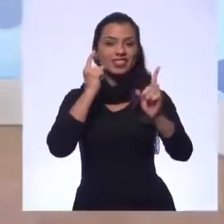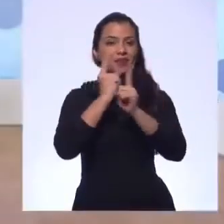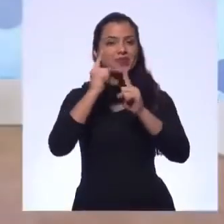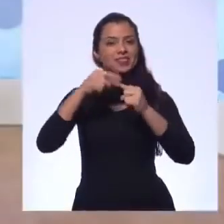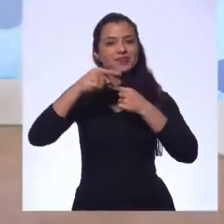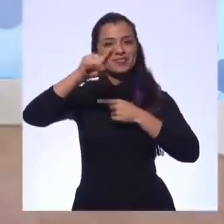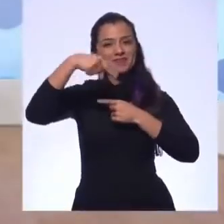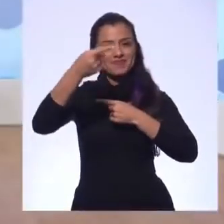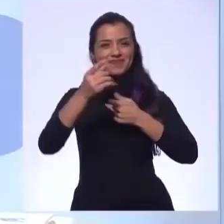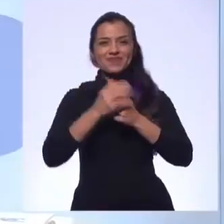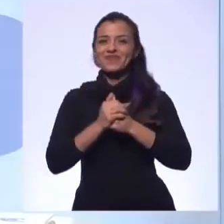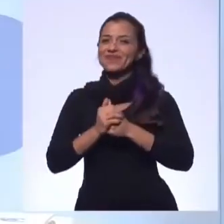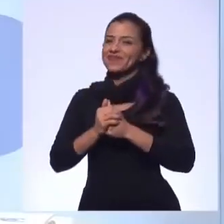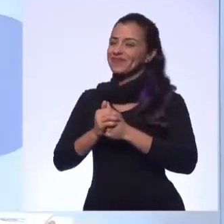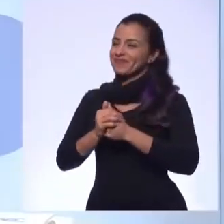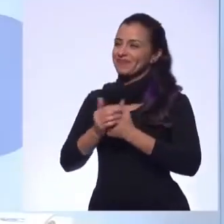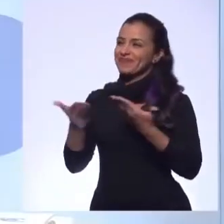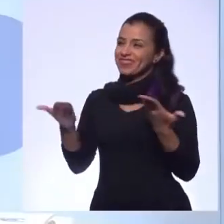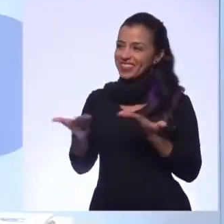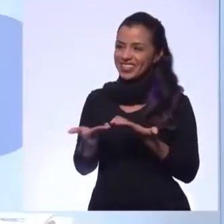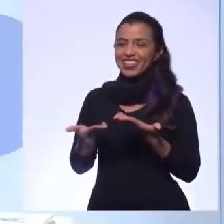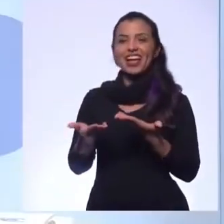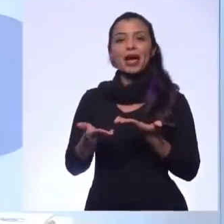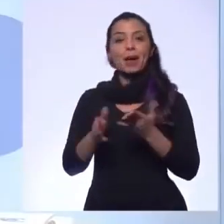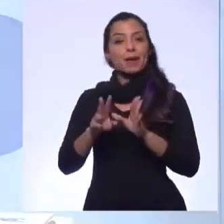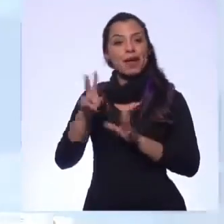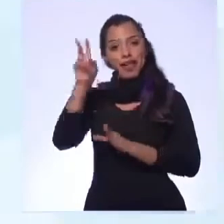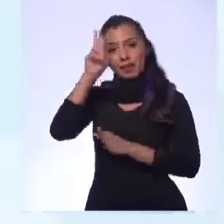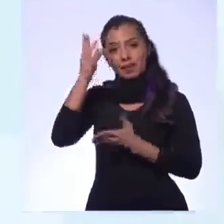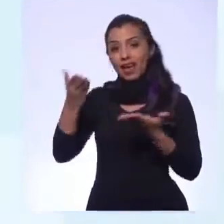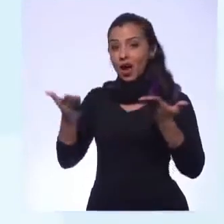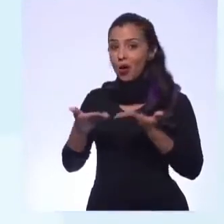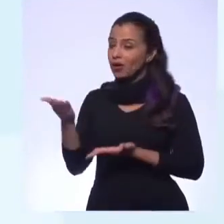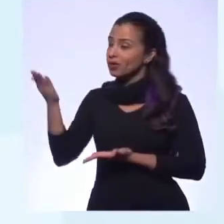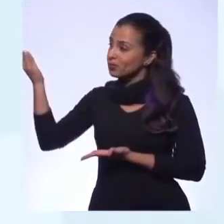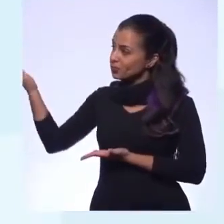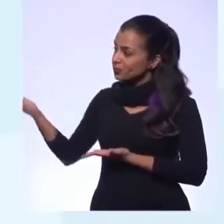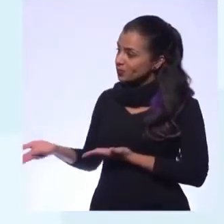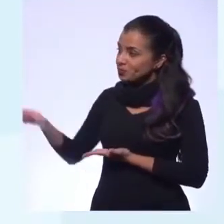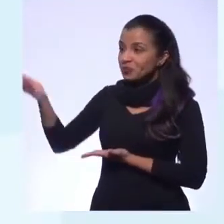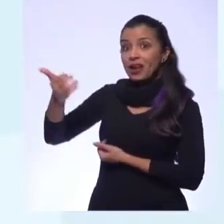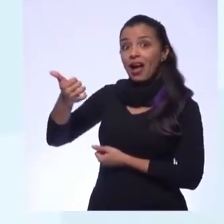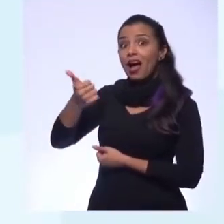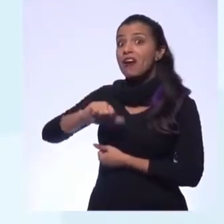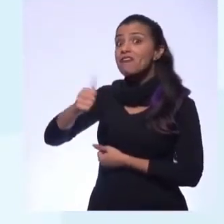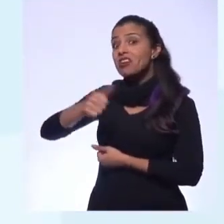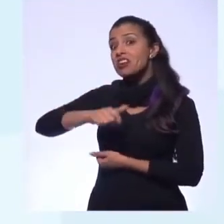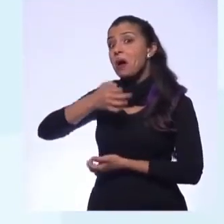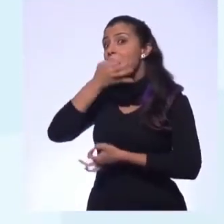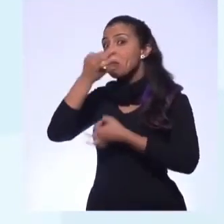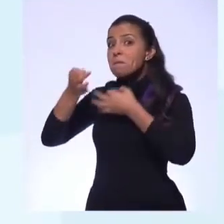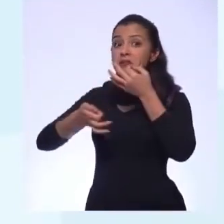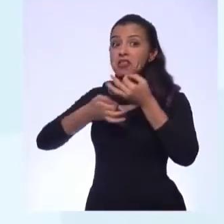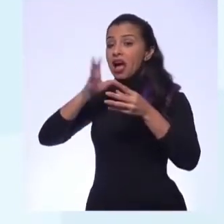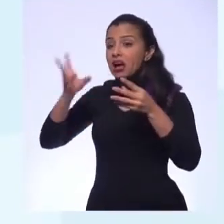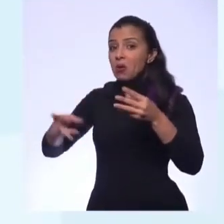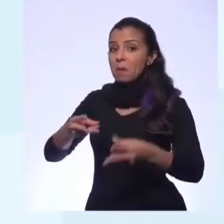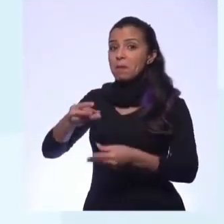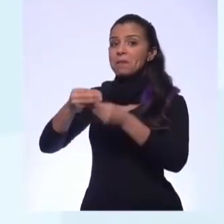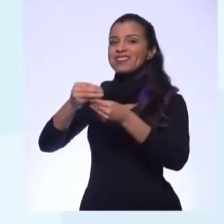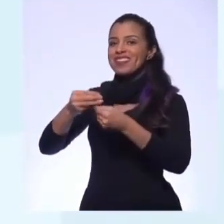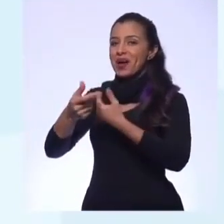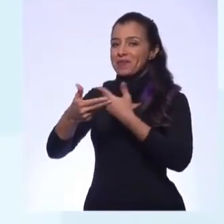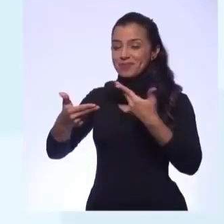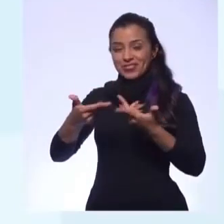semana. A gente vai ficando por aí, mas sempre lembrando que agora você pode fazer aí uma observação sobre a aula que você acabou